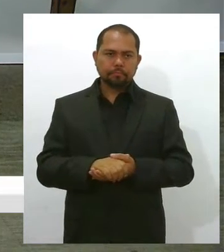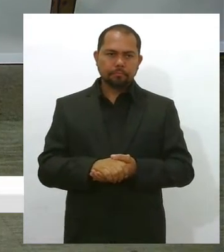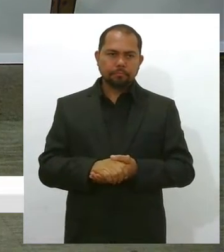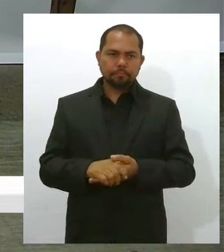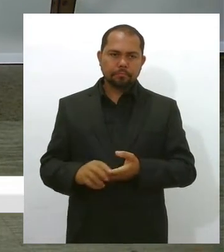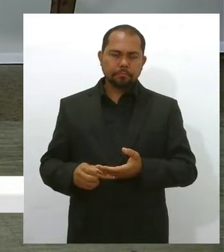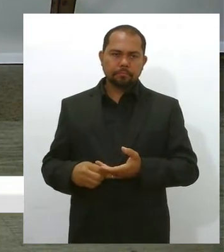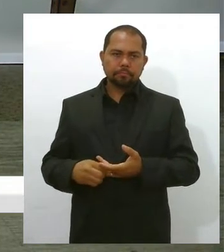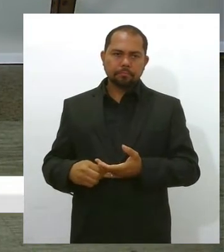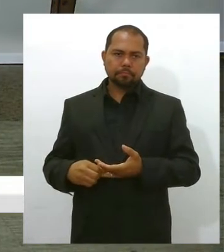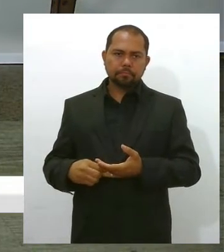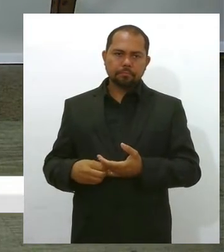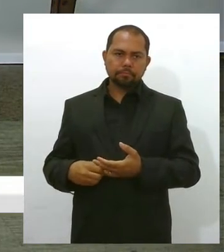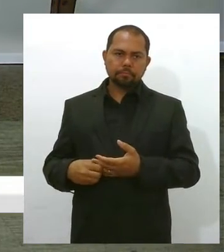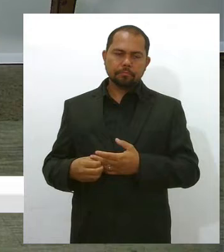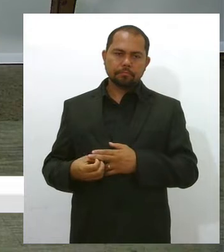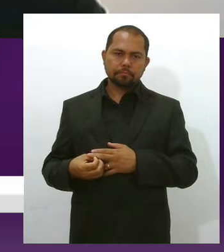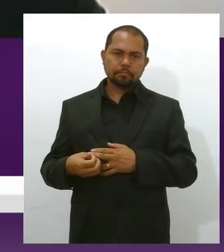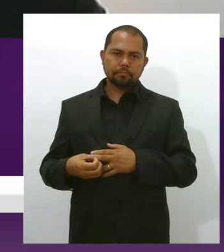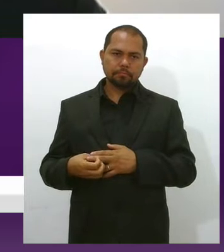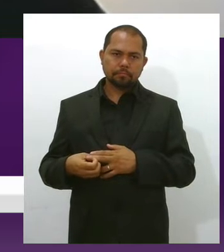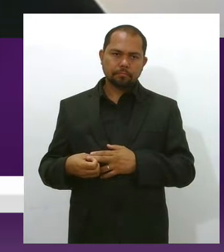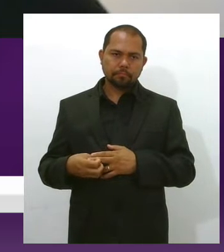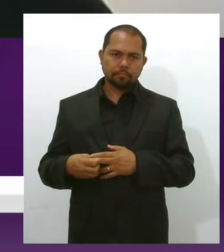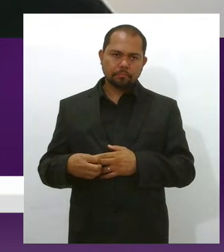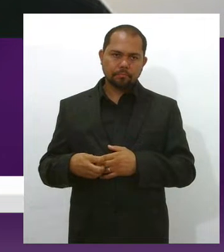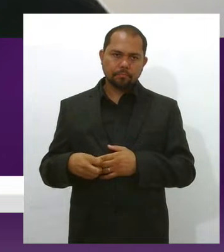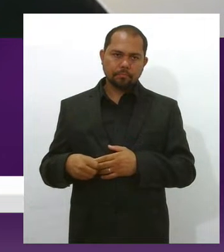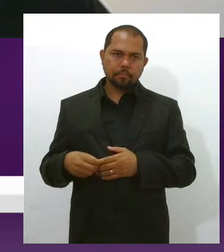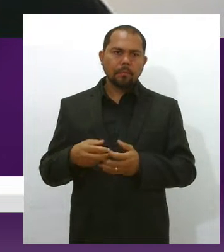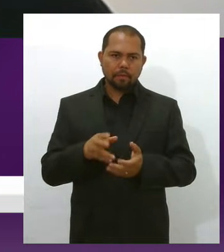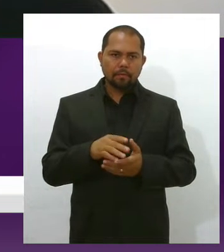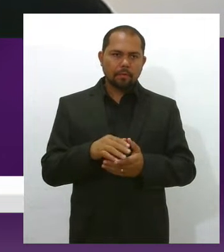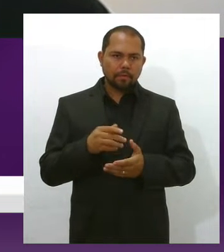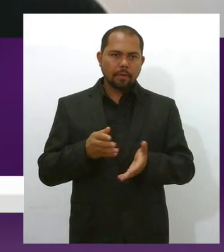Ah, eu tive um. Vai lá, Fabinho. Não, não, eu tô pensando ainda.